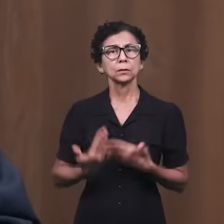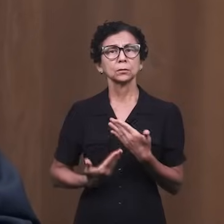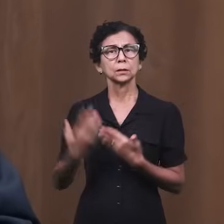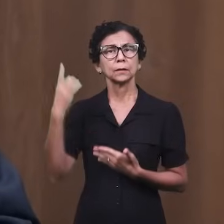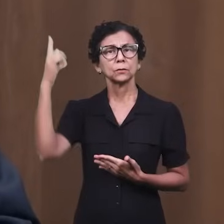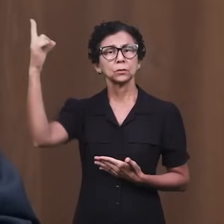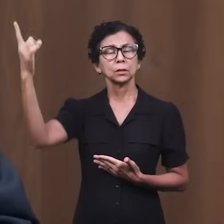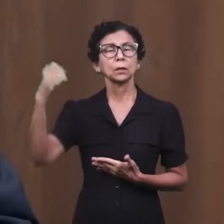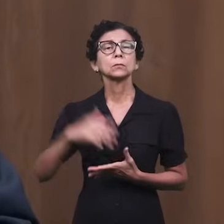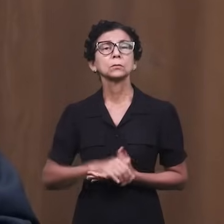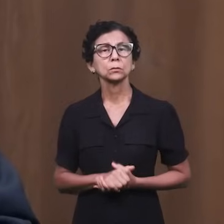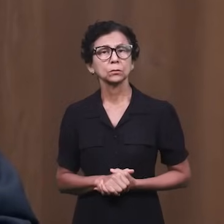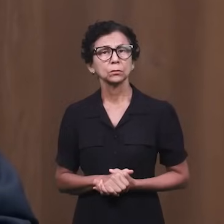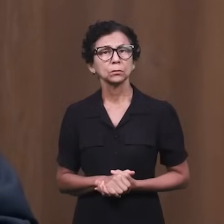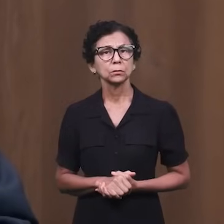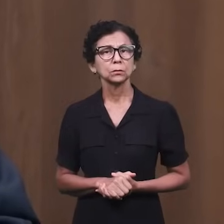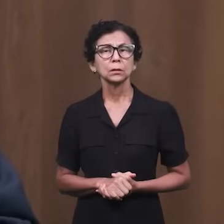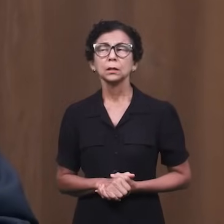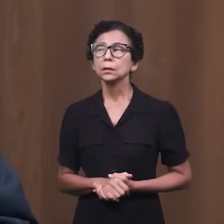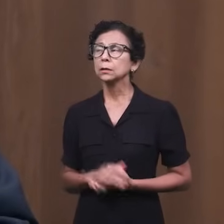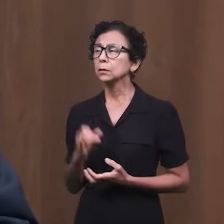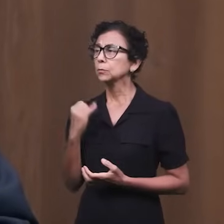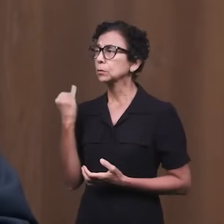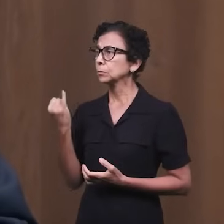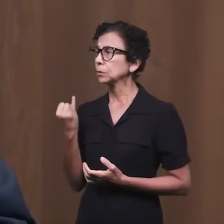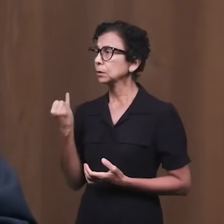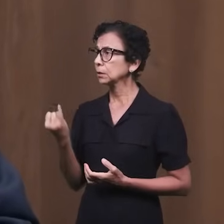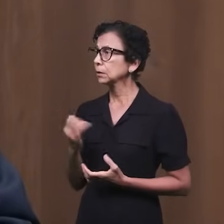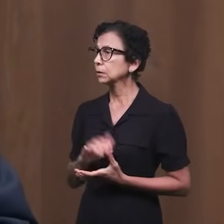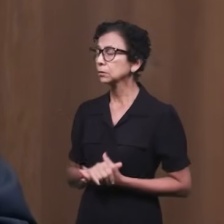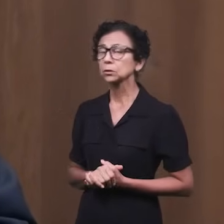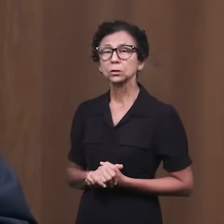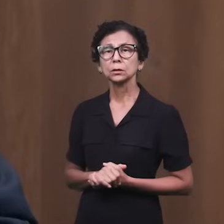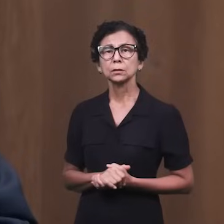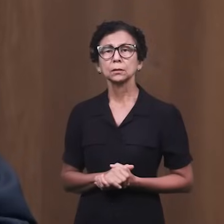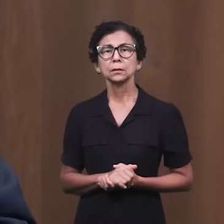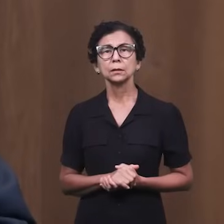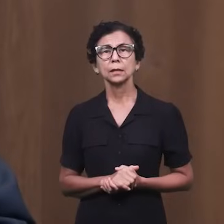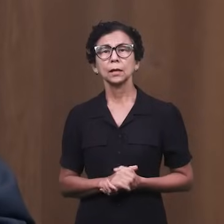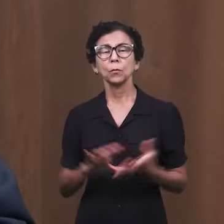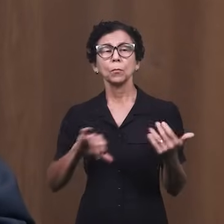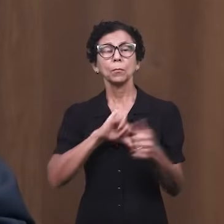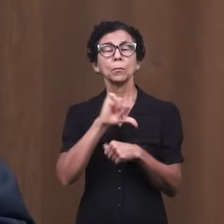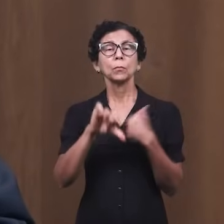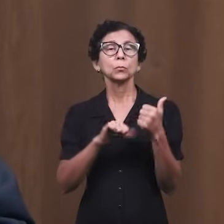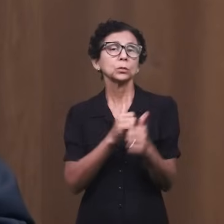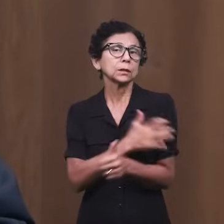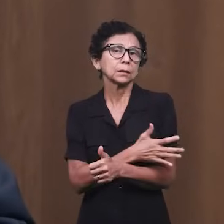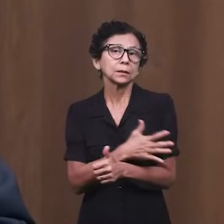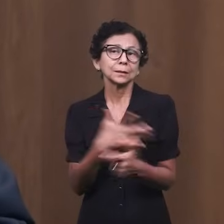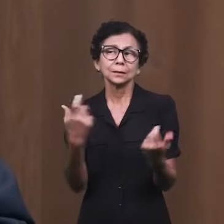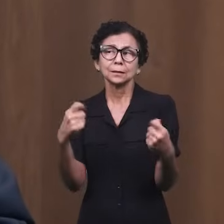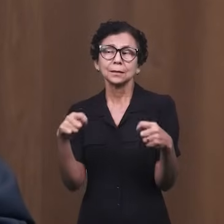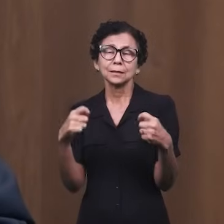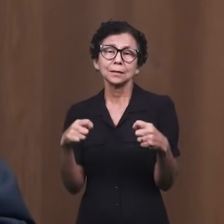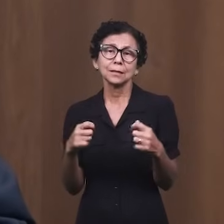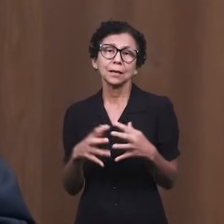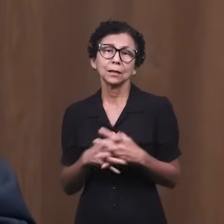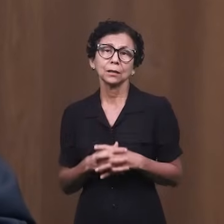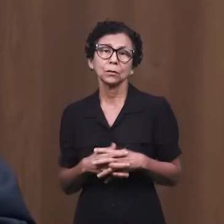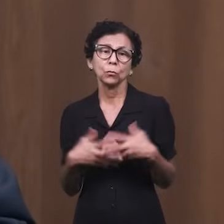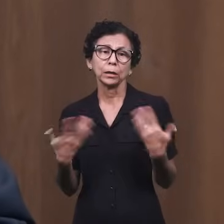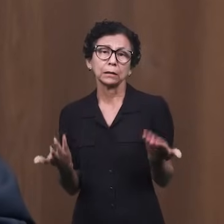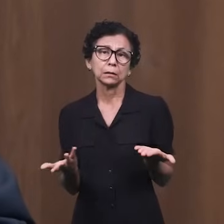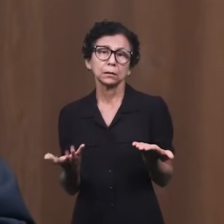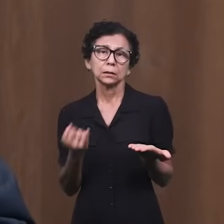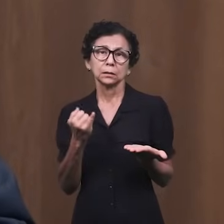leitura da palavra precisa se refletir como a própria pergunta diz porque se não tiver nenhum reflexo